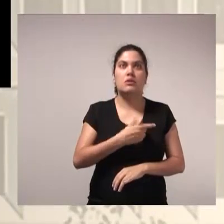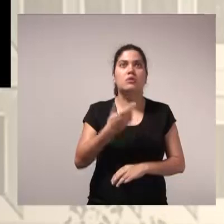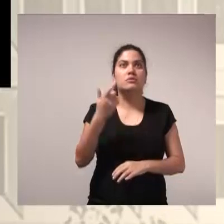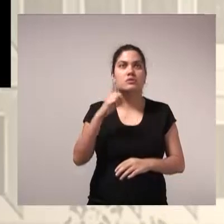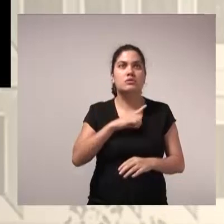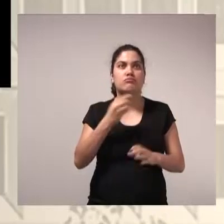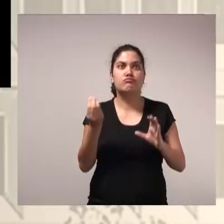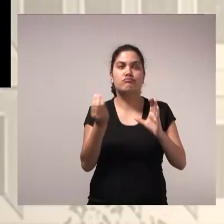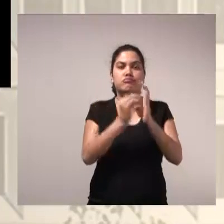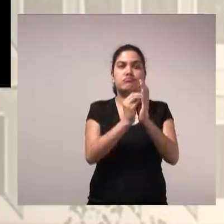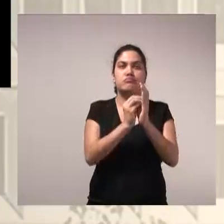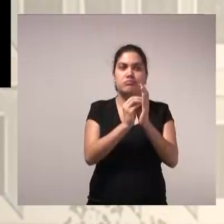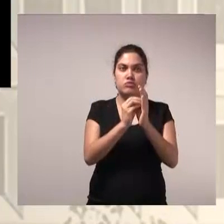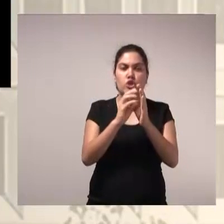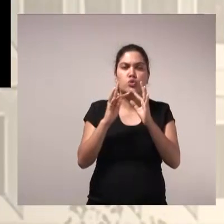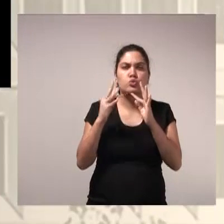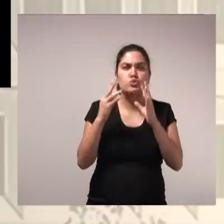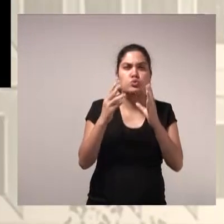os resíduos